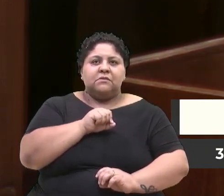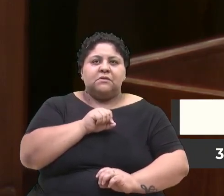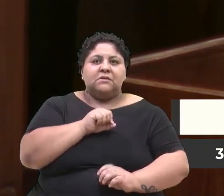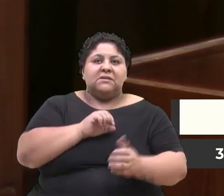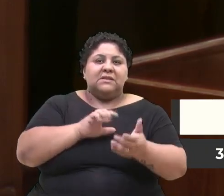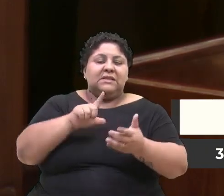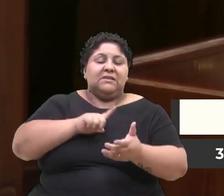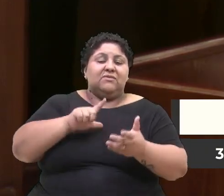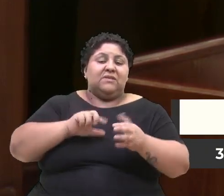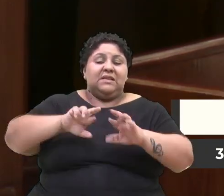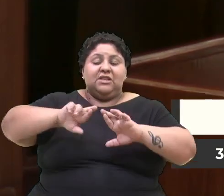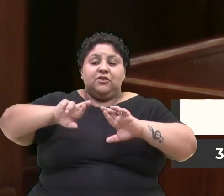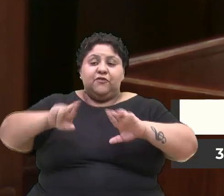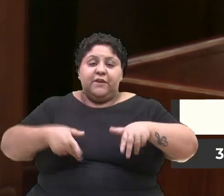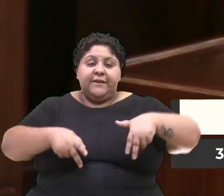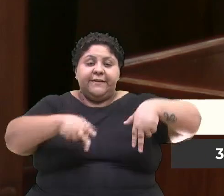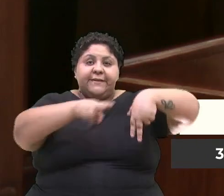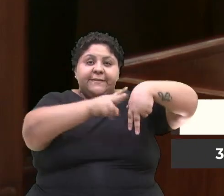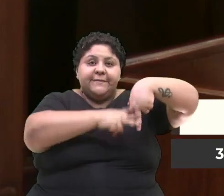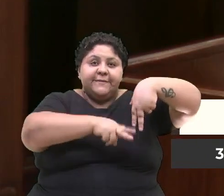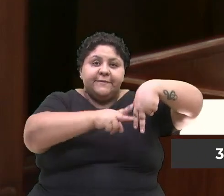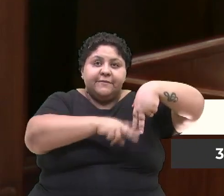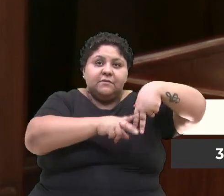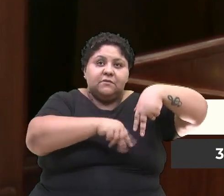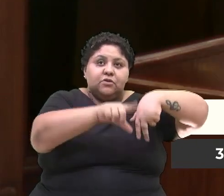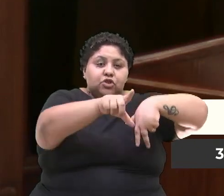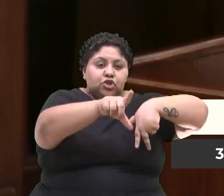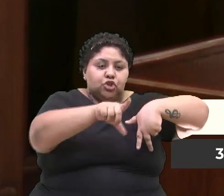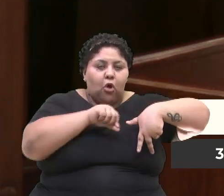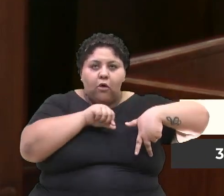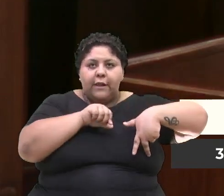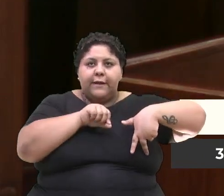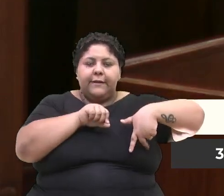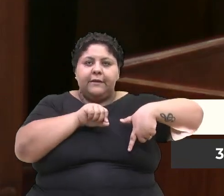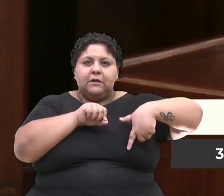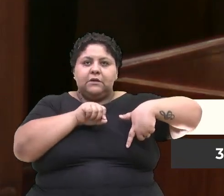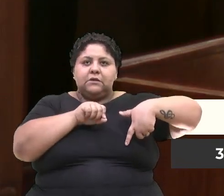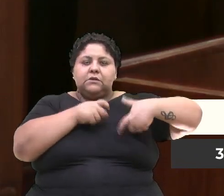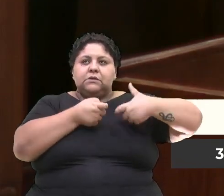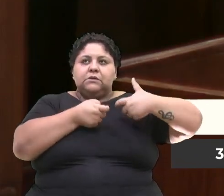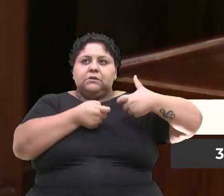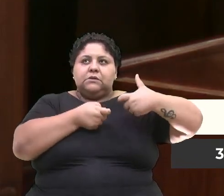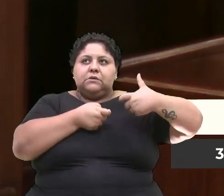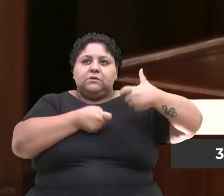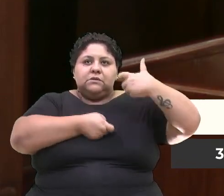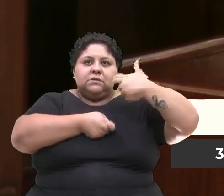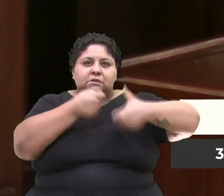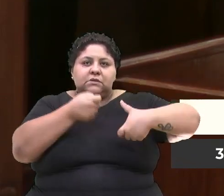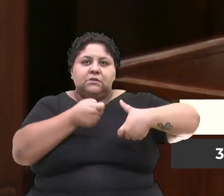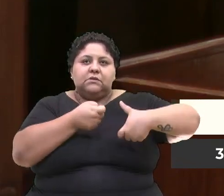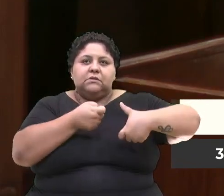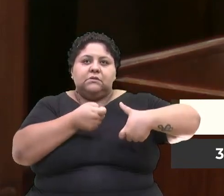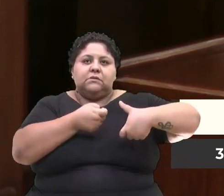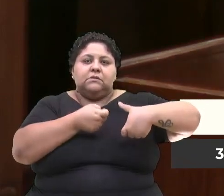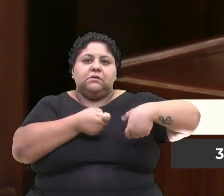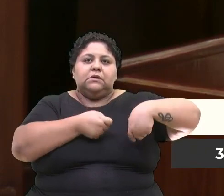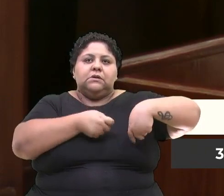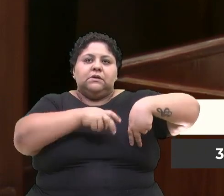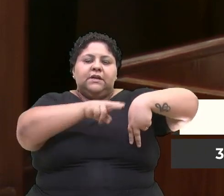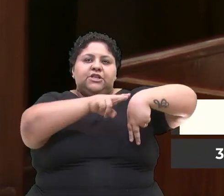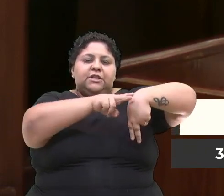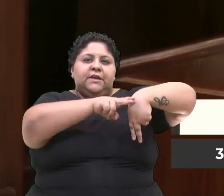de sexo, de orientação sexual, sem diferença de etnia, de